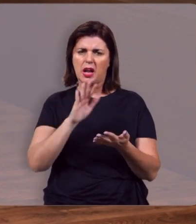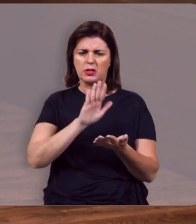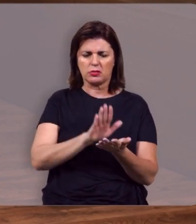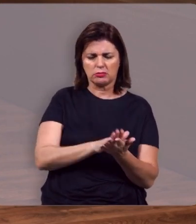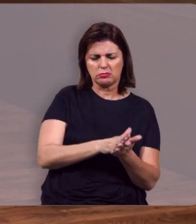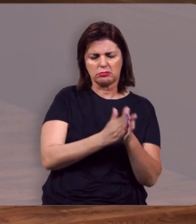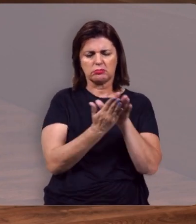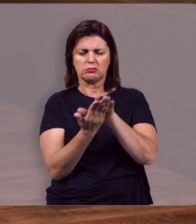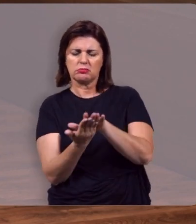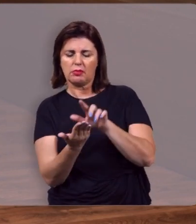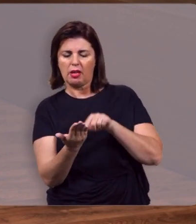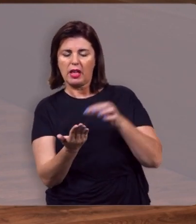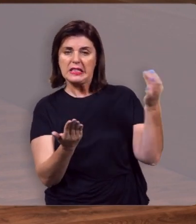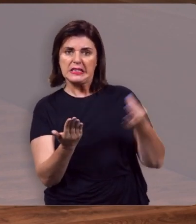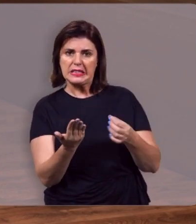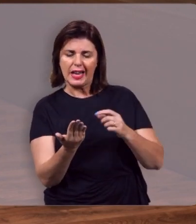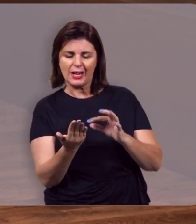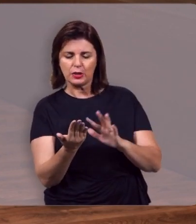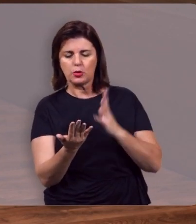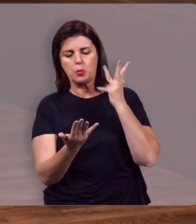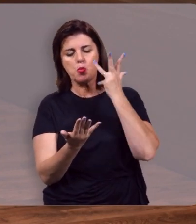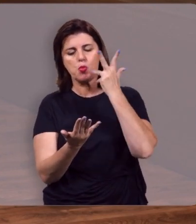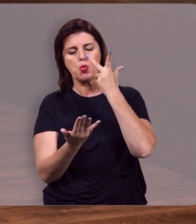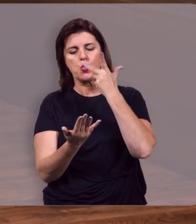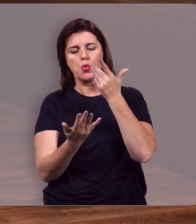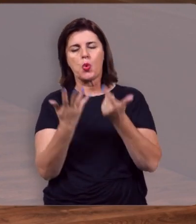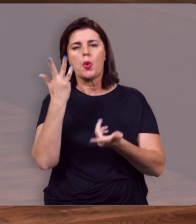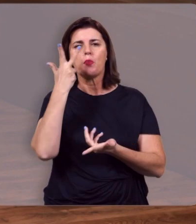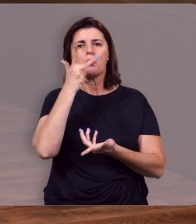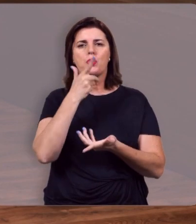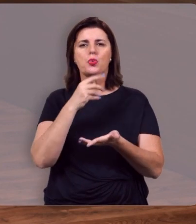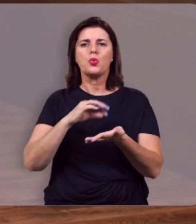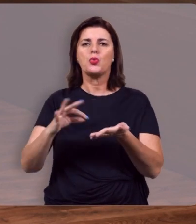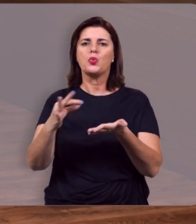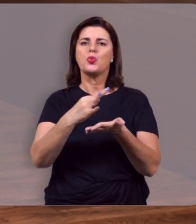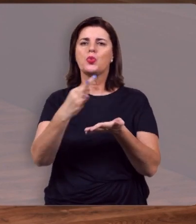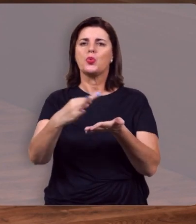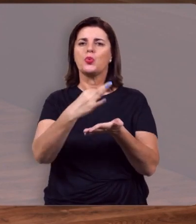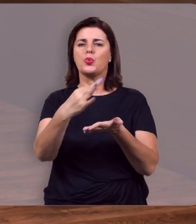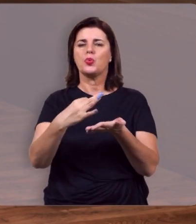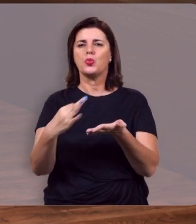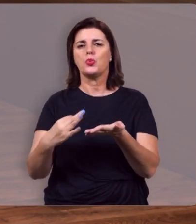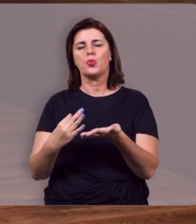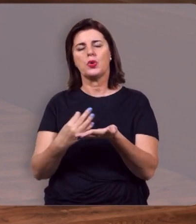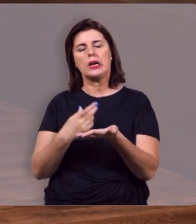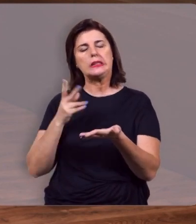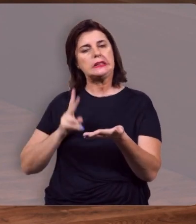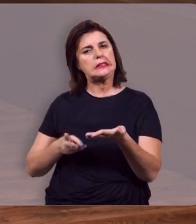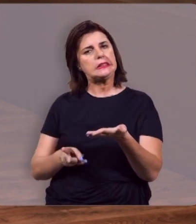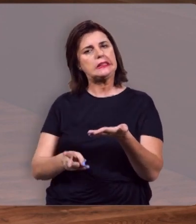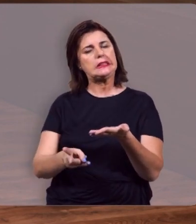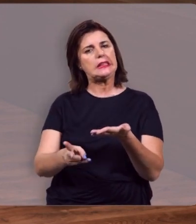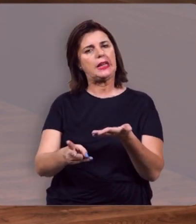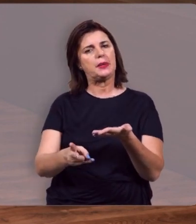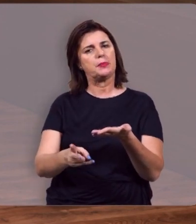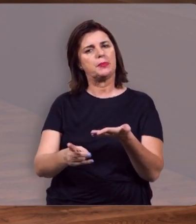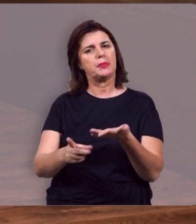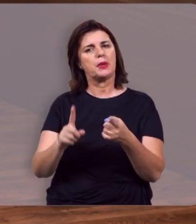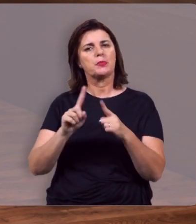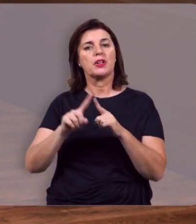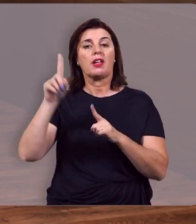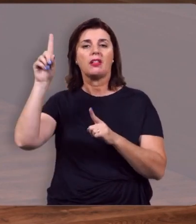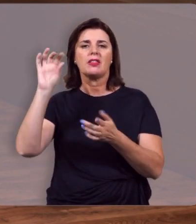beleza. Mas se você olhar do lado direito, na perspectiva de Deus, as coisas sempre vão se